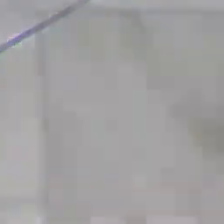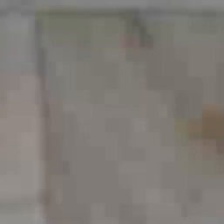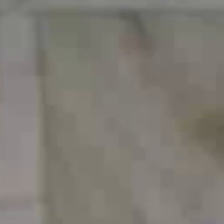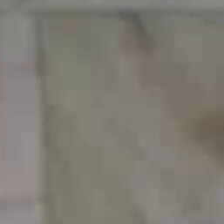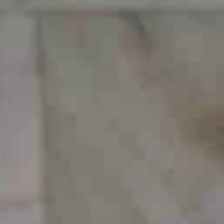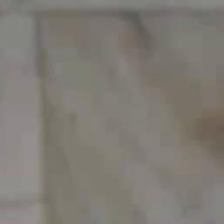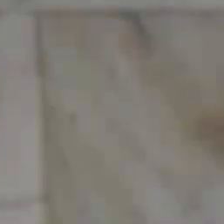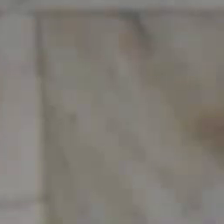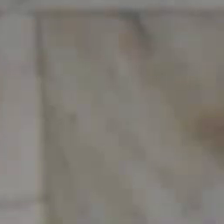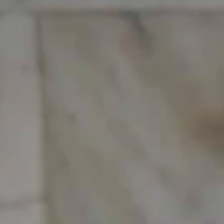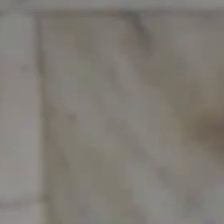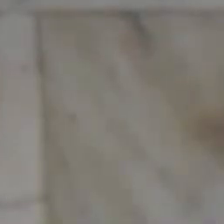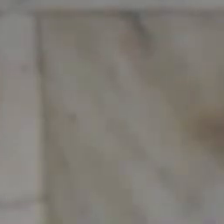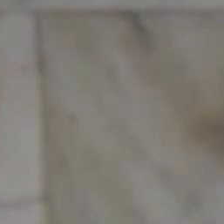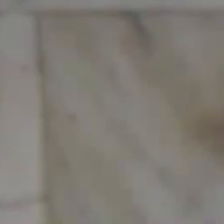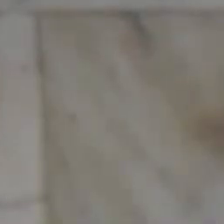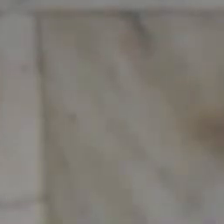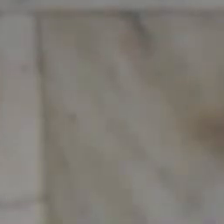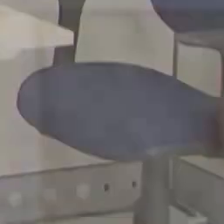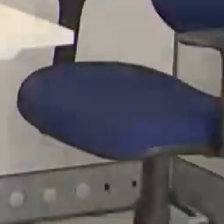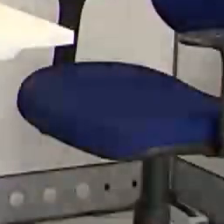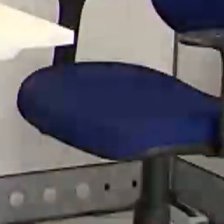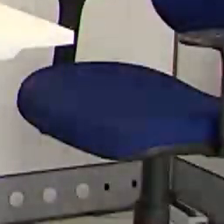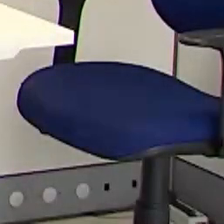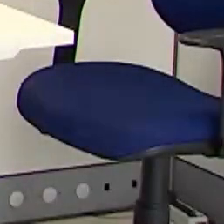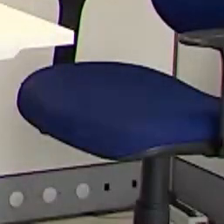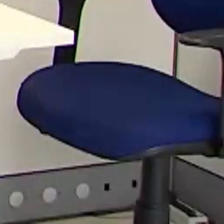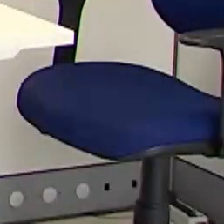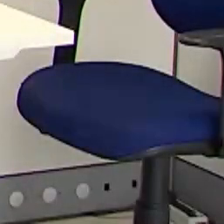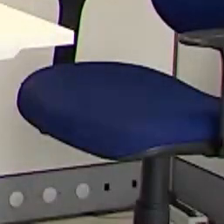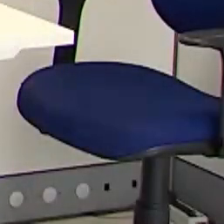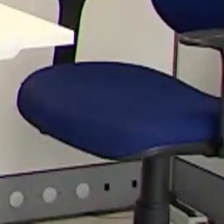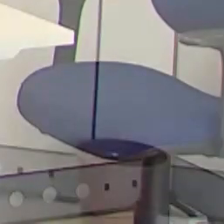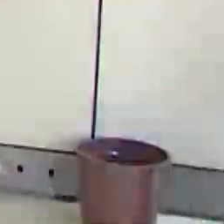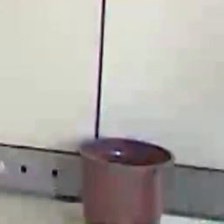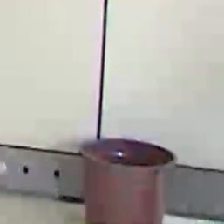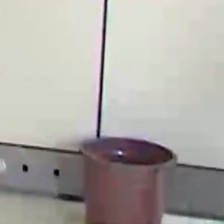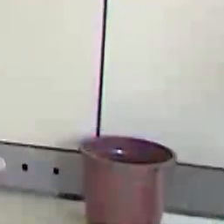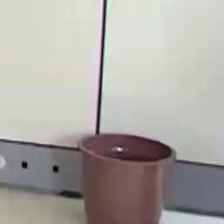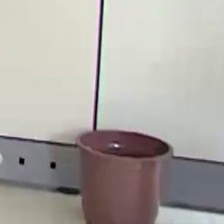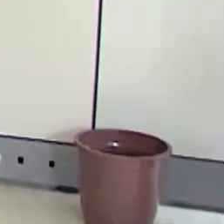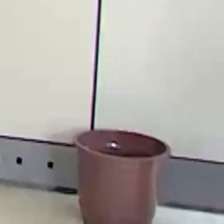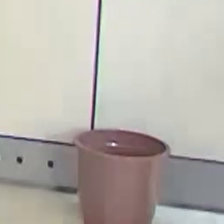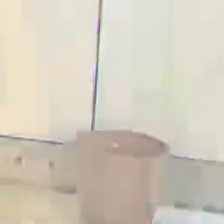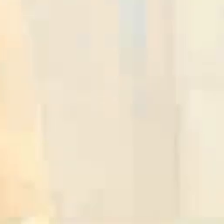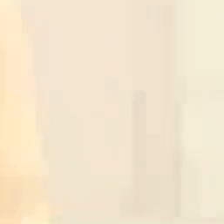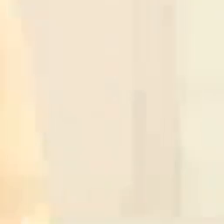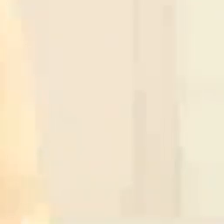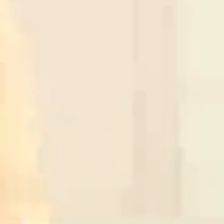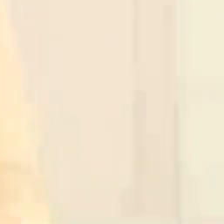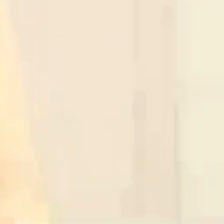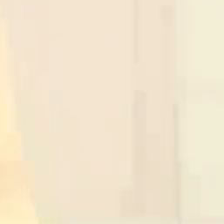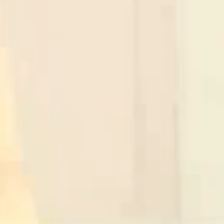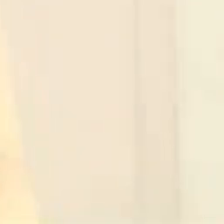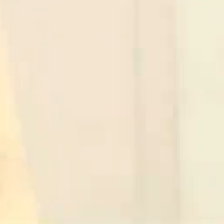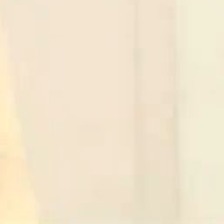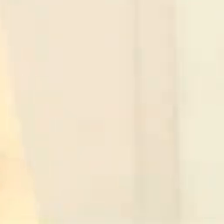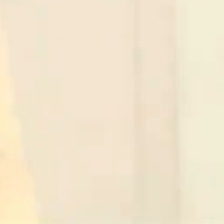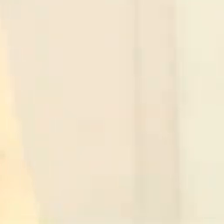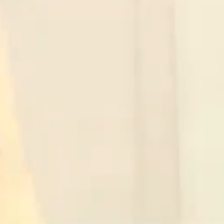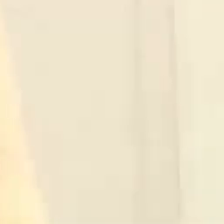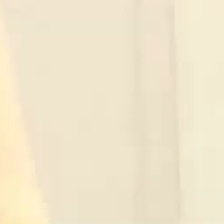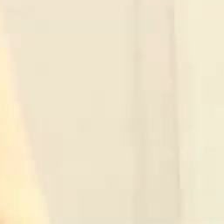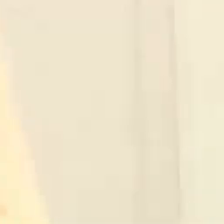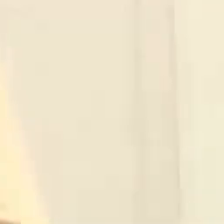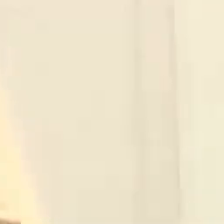setembro. A documentação é um requerimento, a ata de reunião, a ata e a assembleia que nomeia nomeou a pessoa como representante, né?